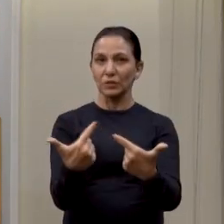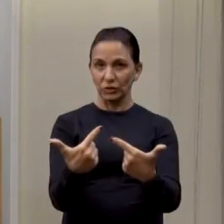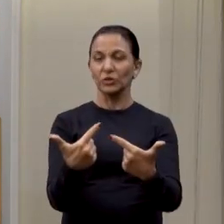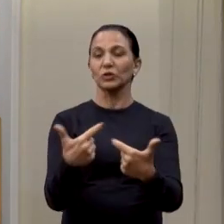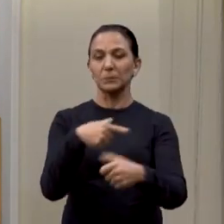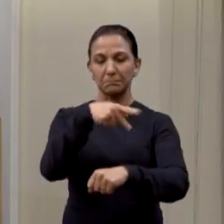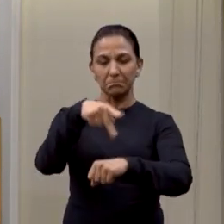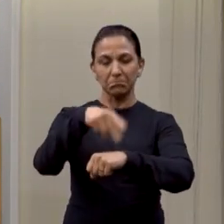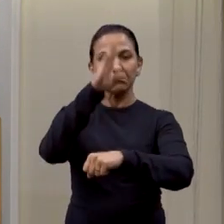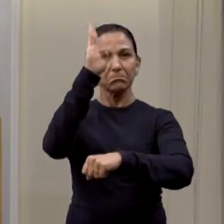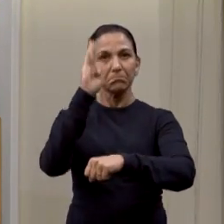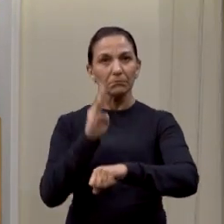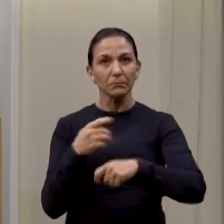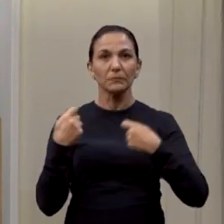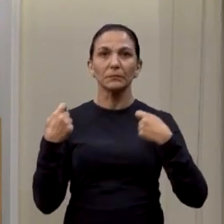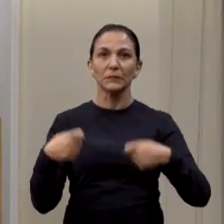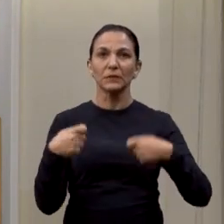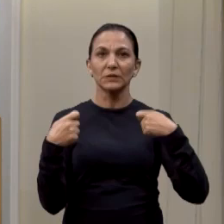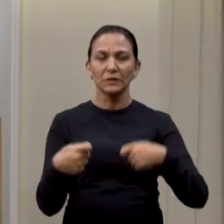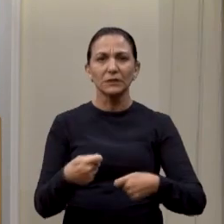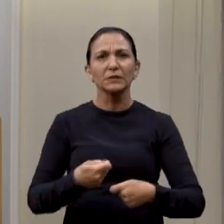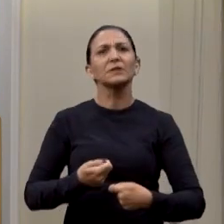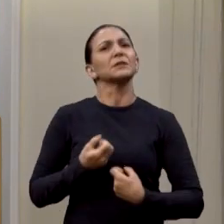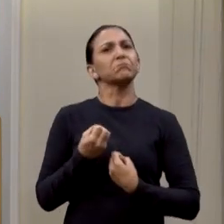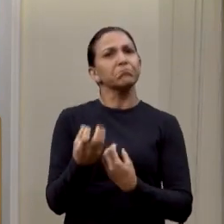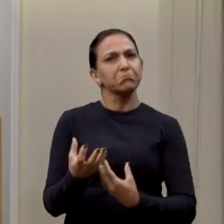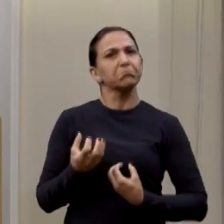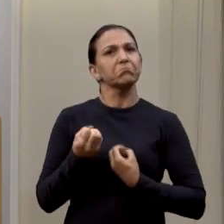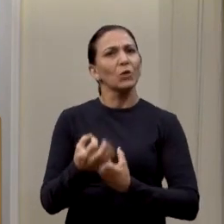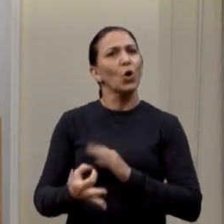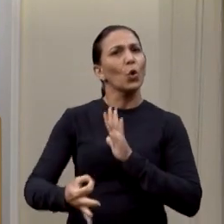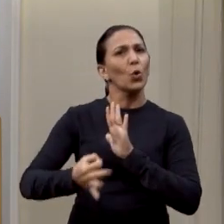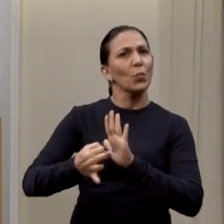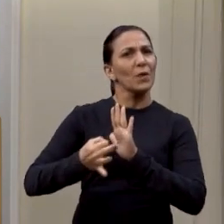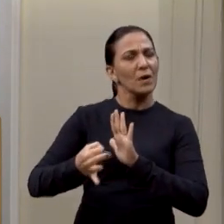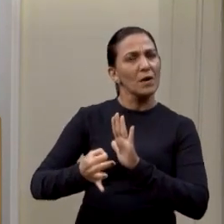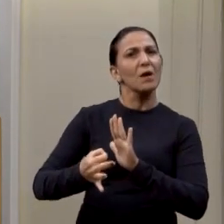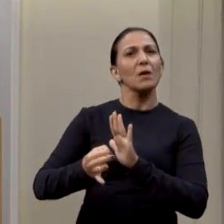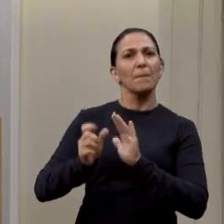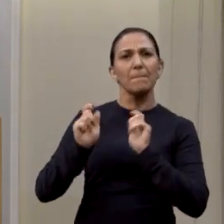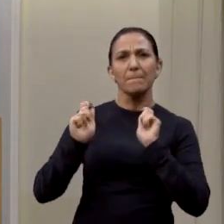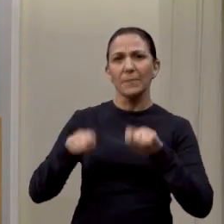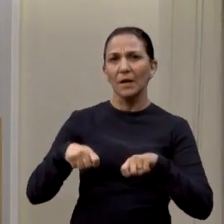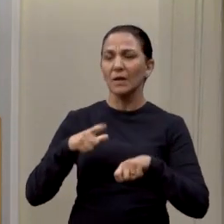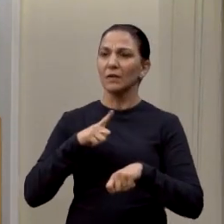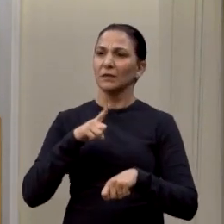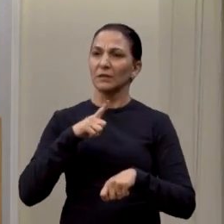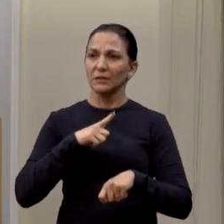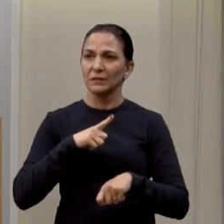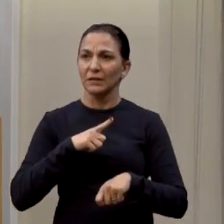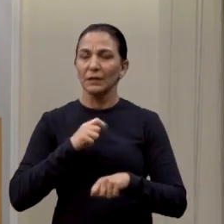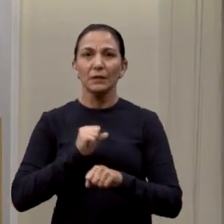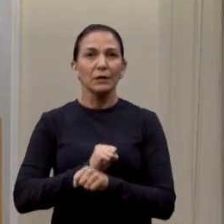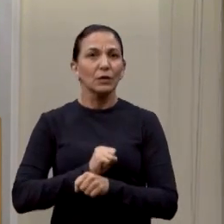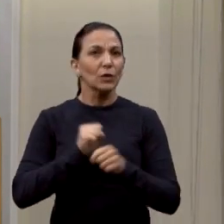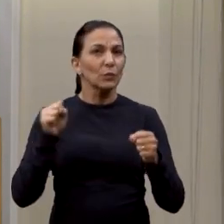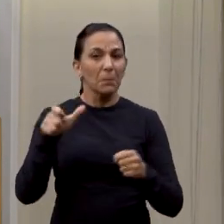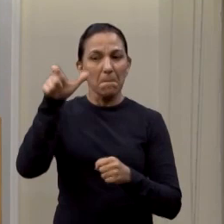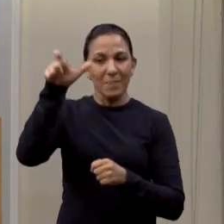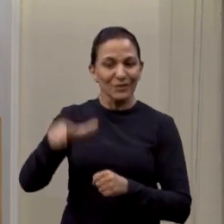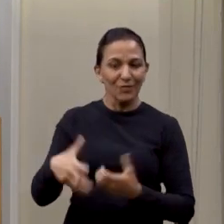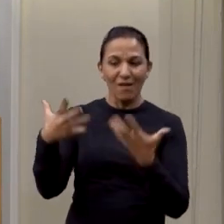do nosso país, têm sim que se pronunciar sobre isso. Porque nós não podemos aceitar figuras